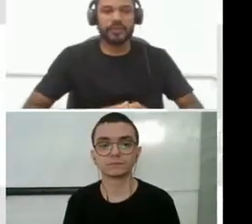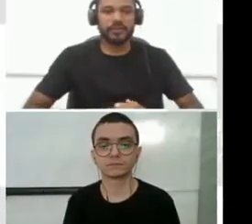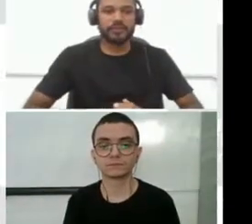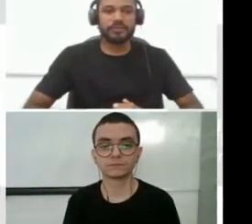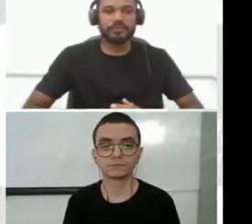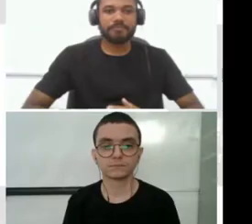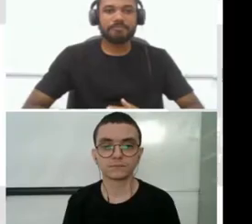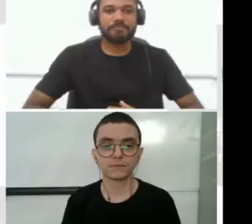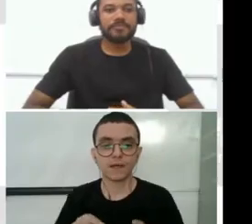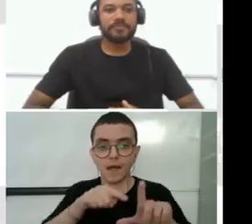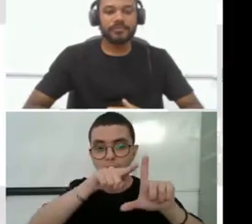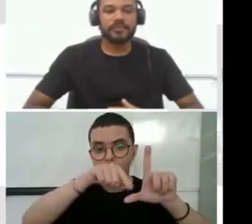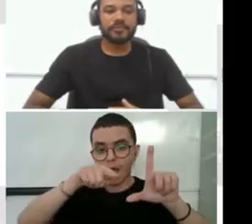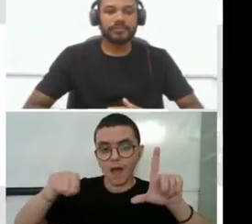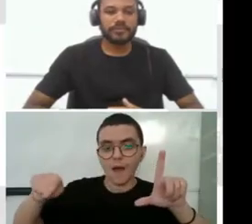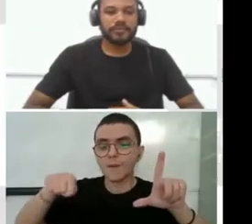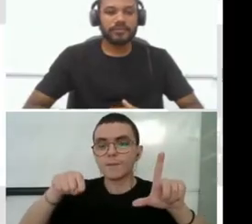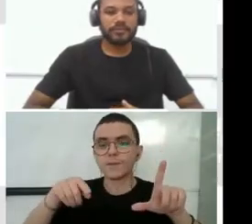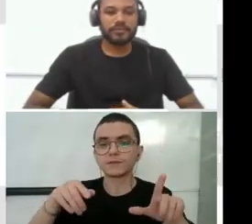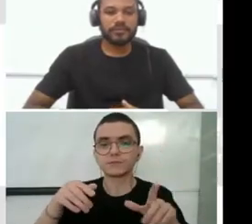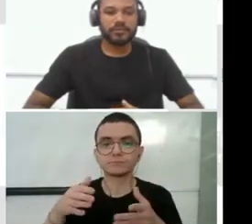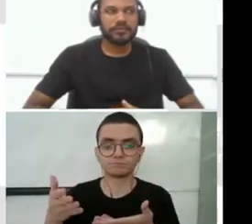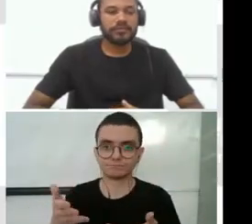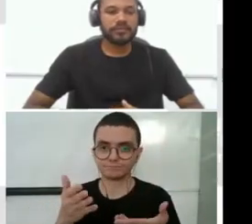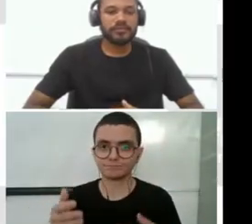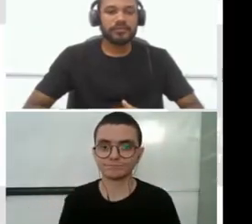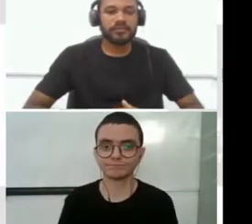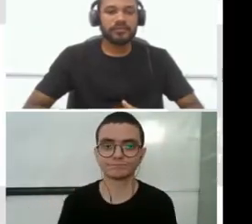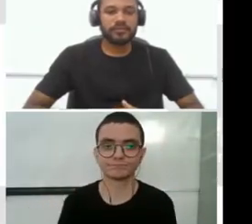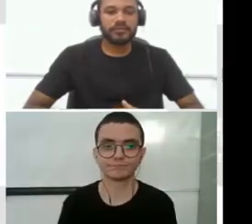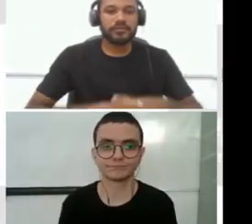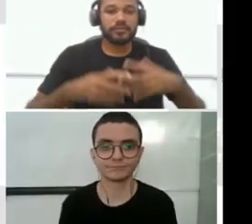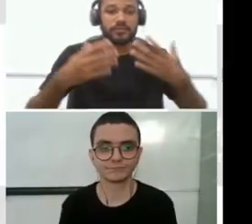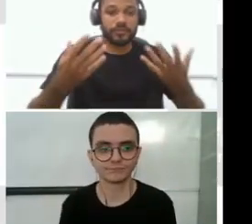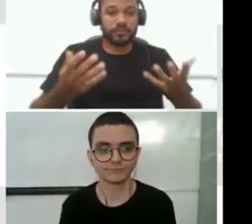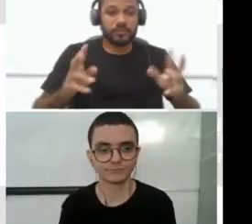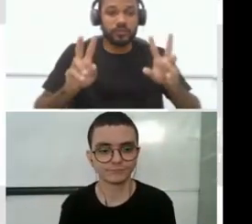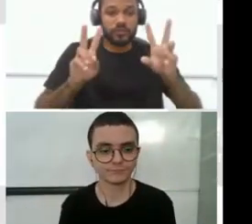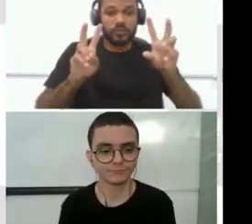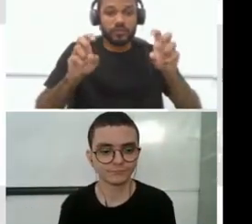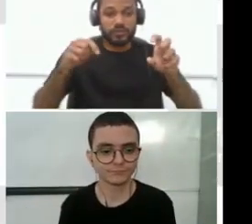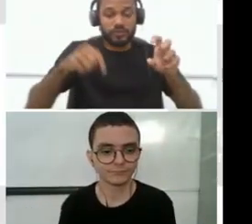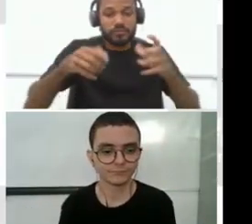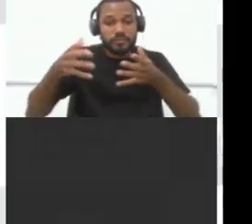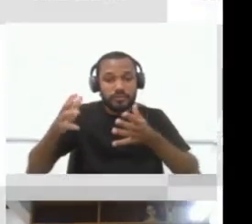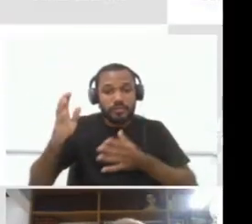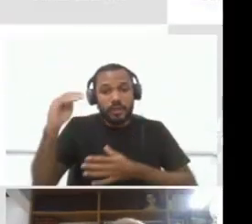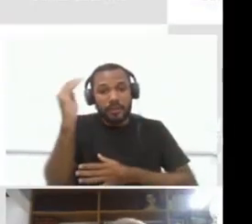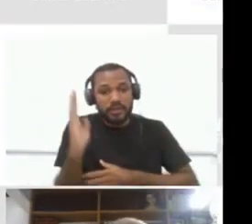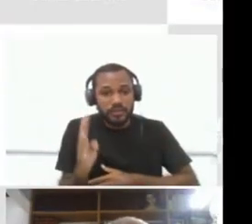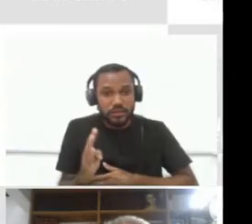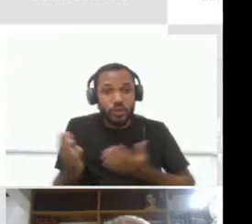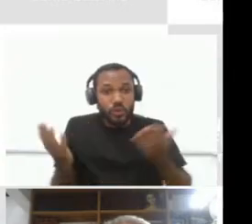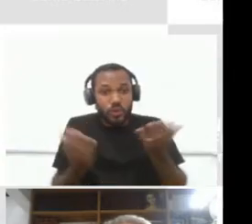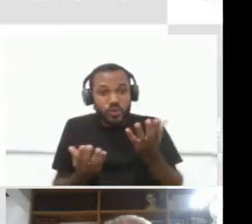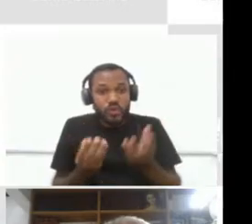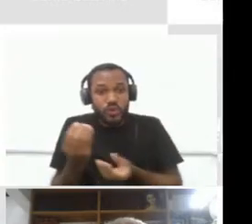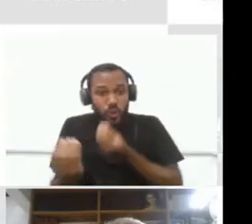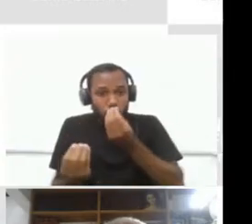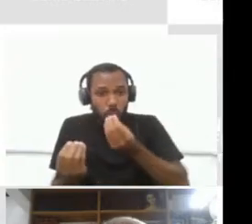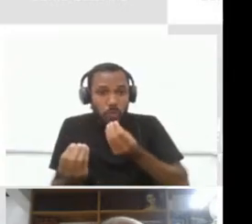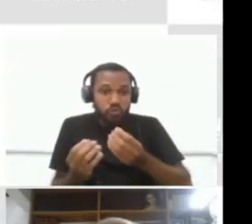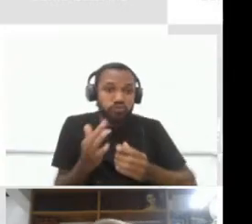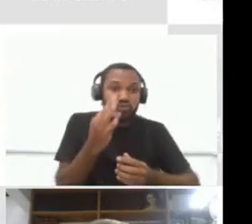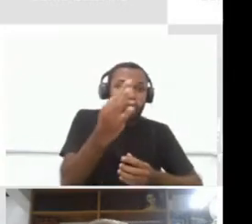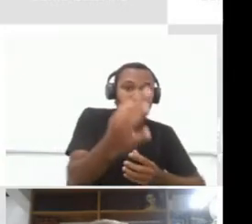a projeção em relação do Brasil hoje em relação ao seu futuro, né? O Brasil hoje é